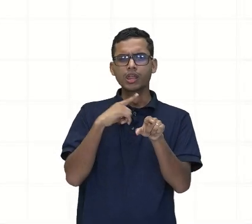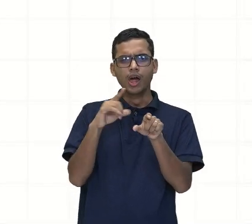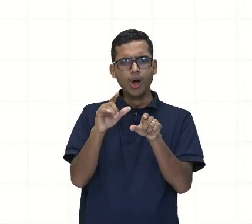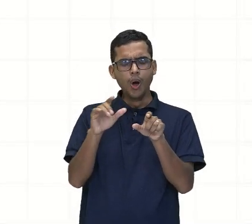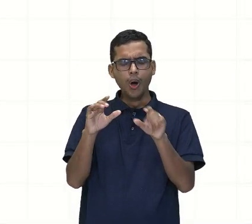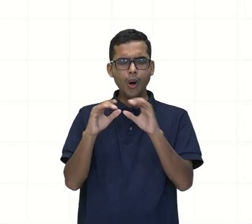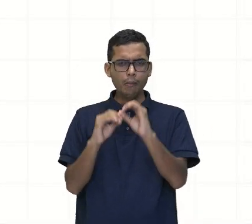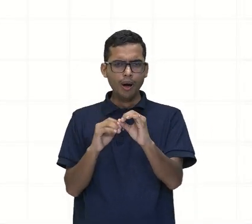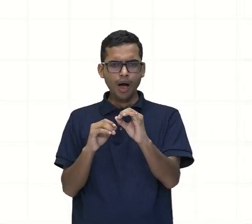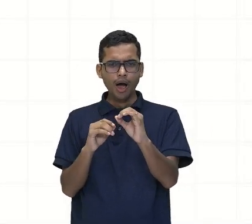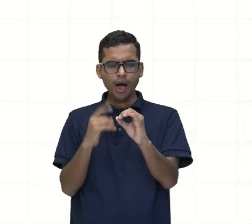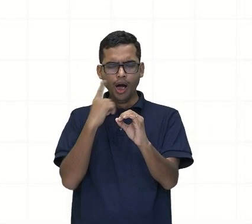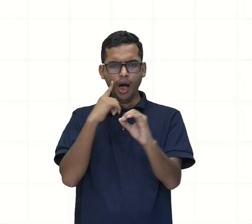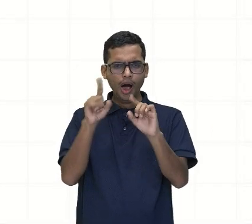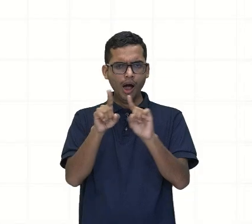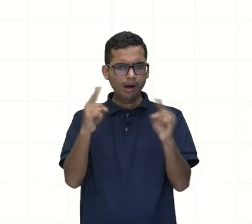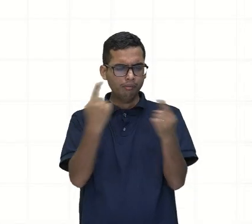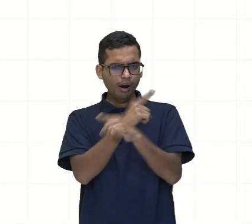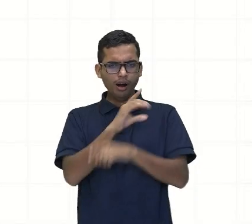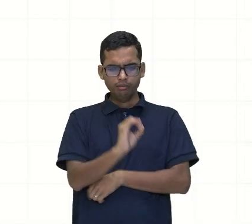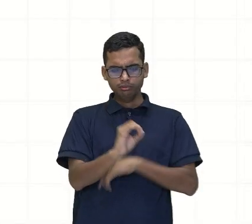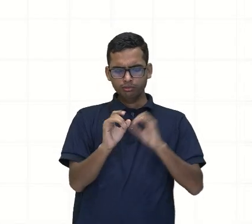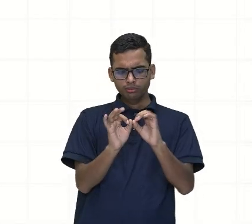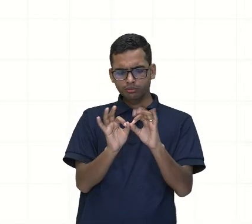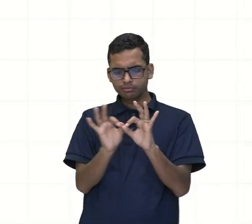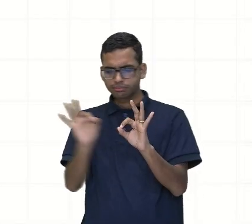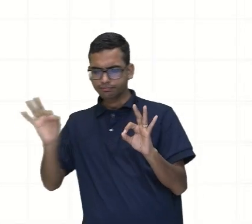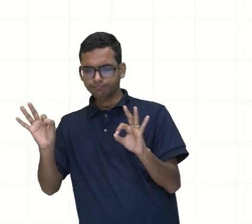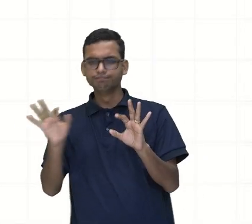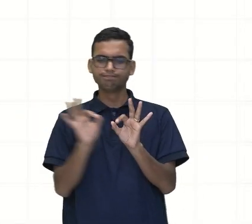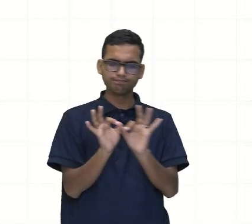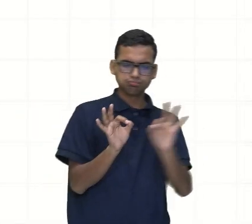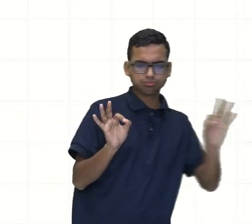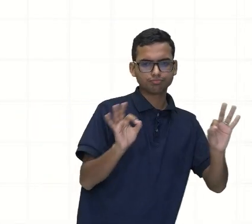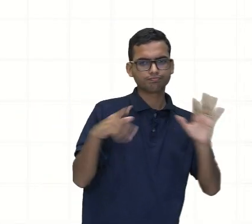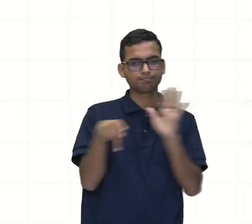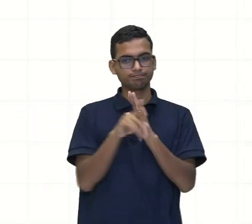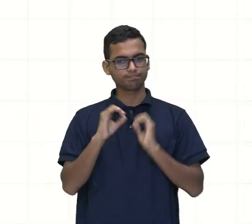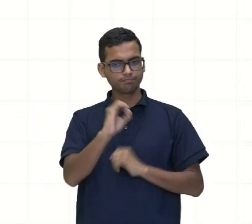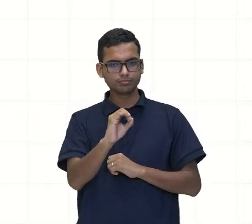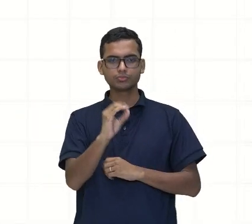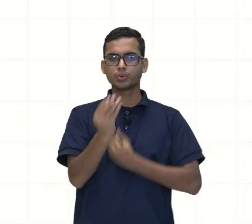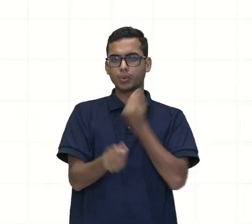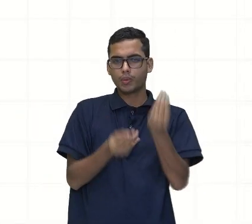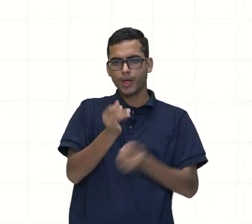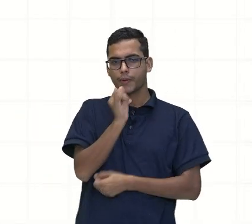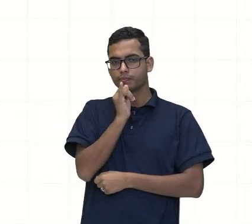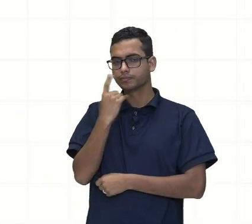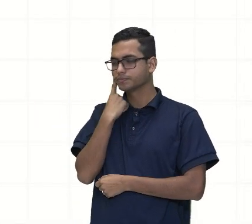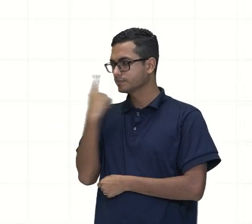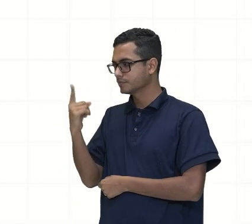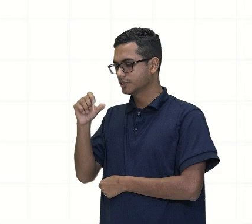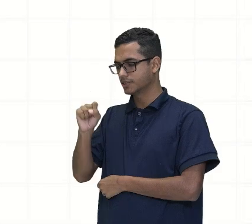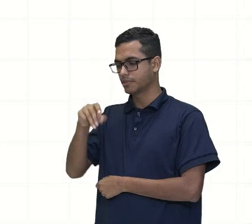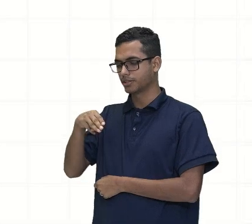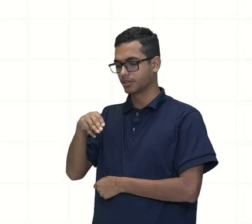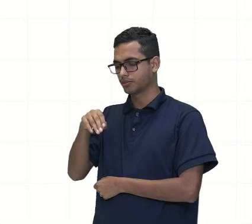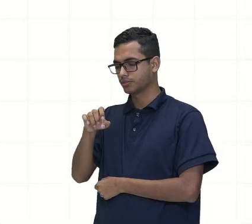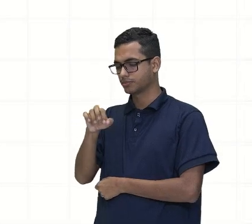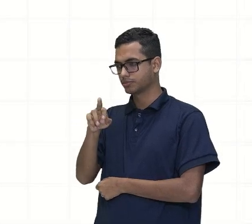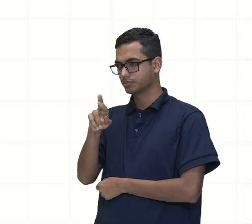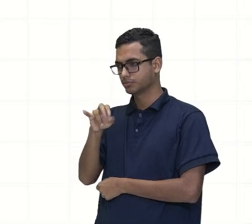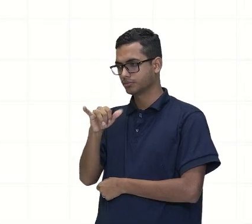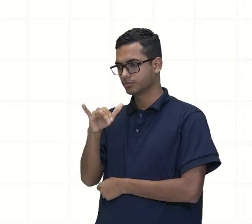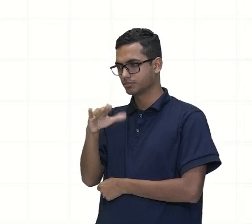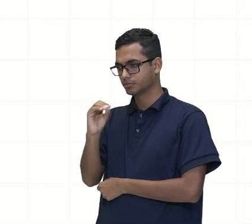seja, em lados opostos da reta numérica. Por exemplo, o simétrico do 4 é o